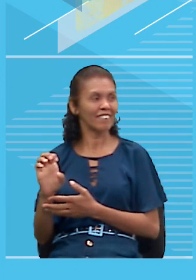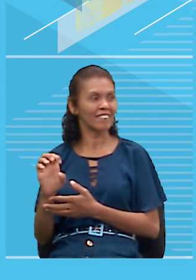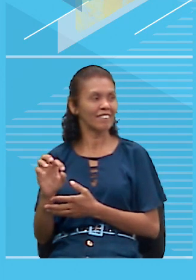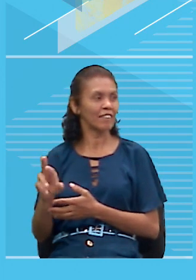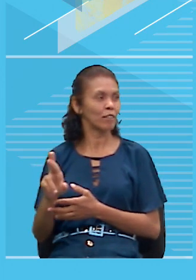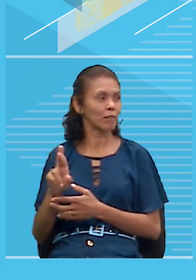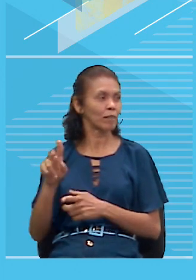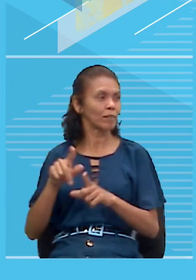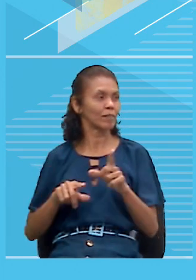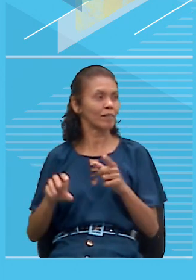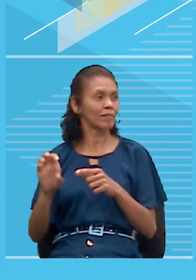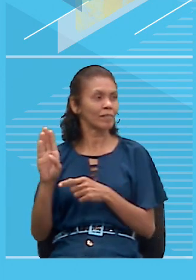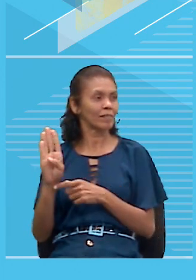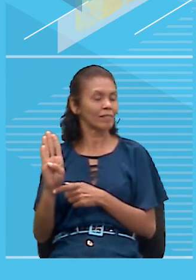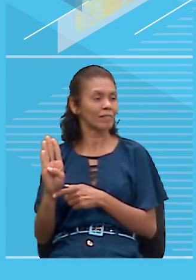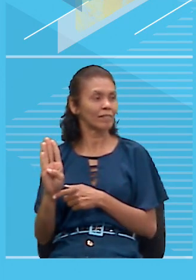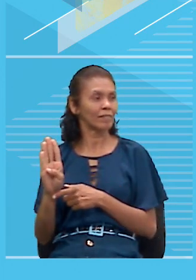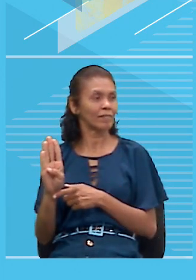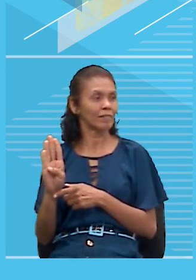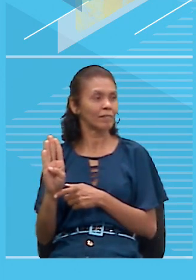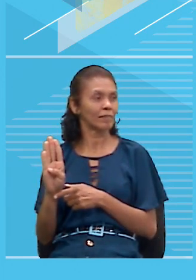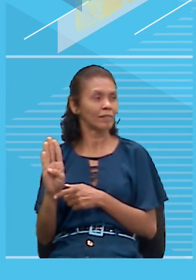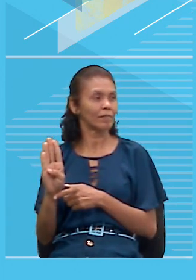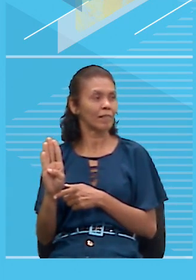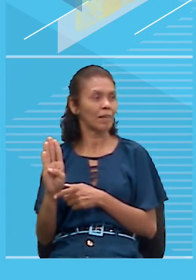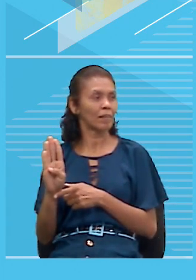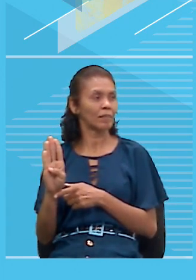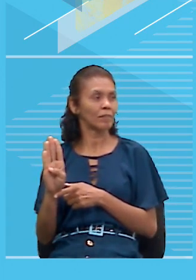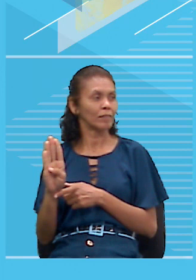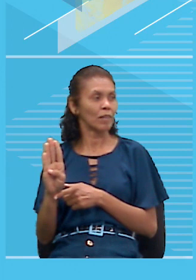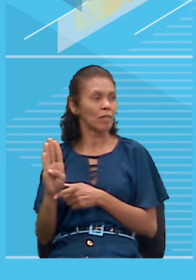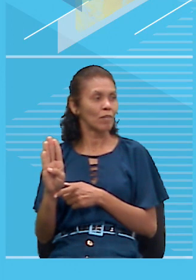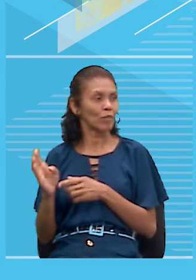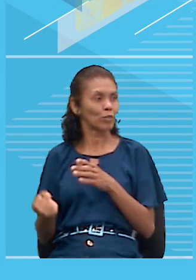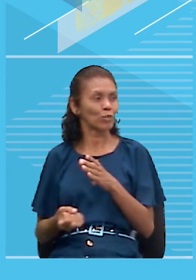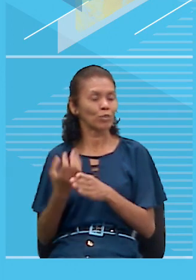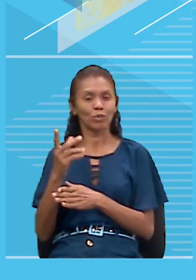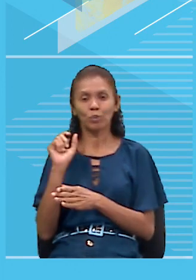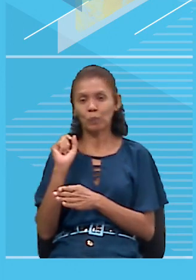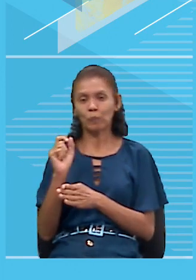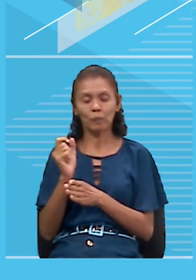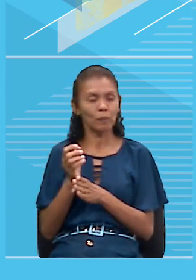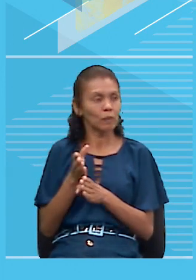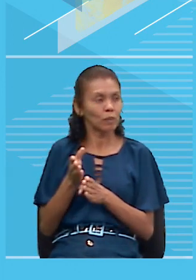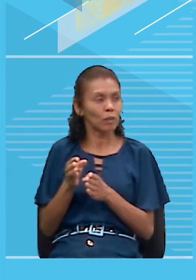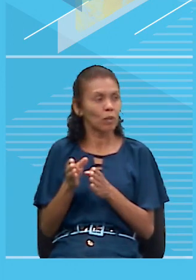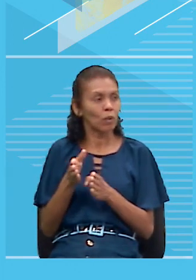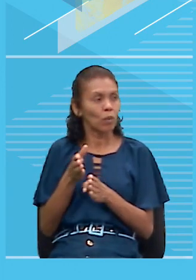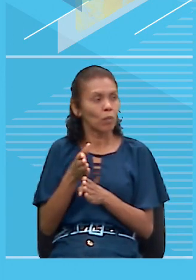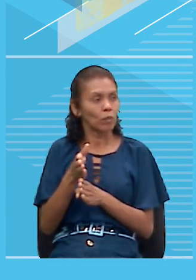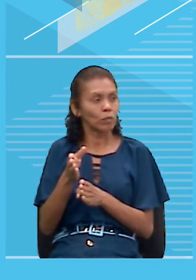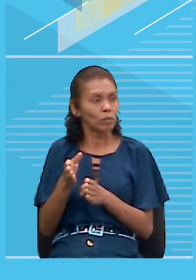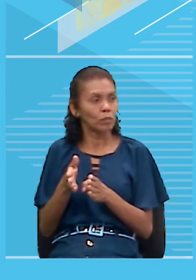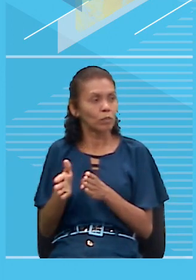foram criadas fronteiras políticas sem respeitar a diversidade étnica do continente foi o mesmo